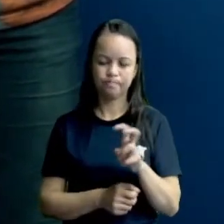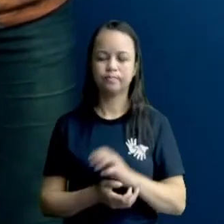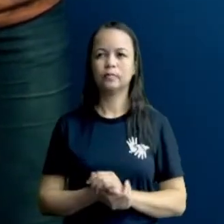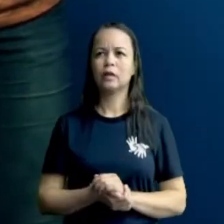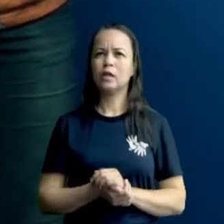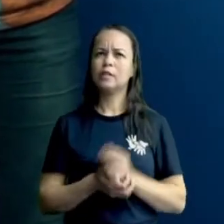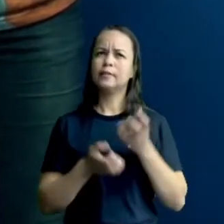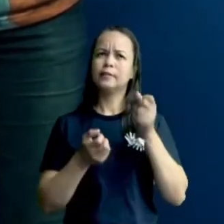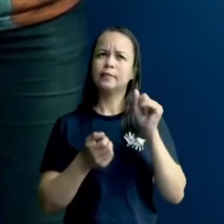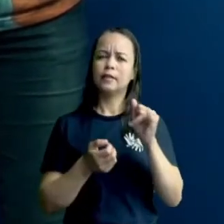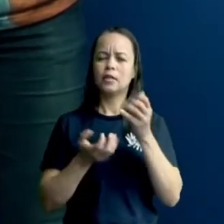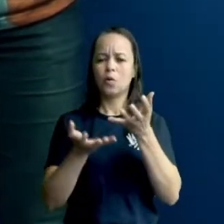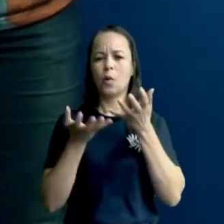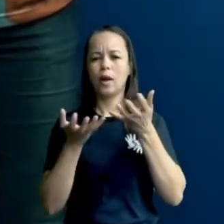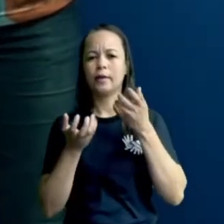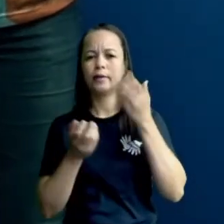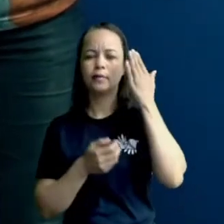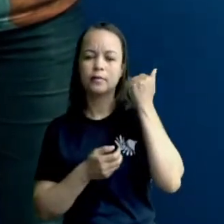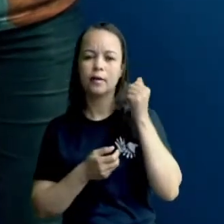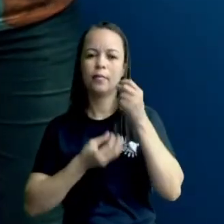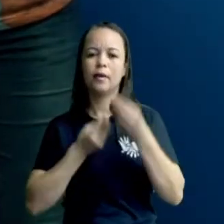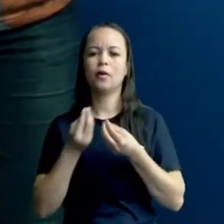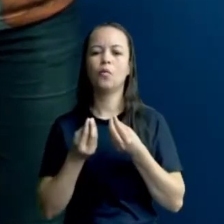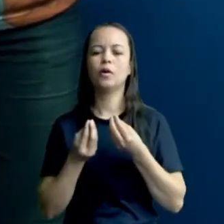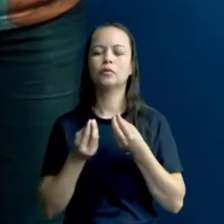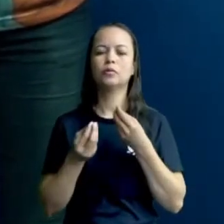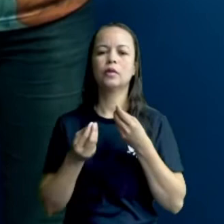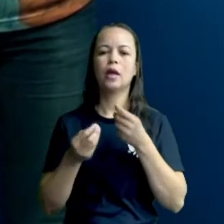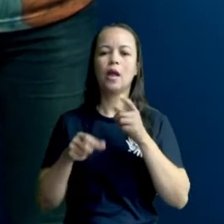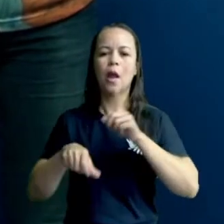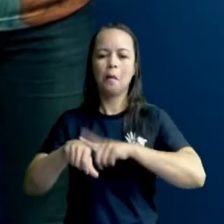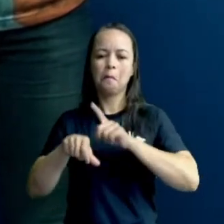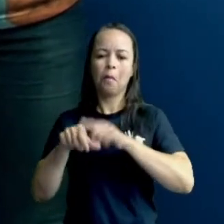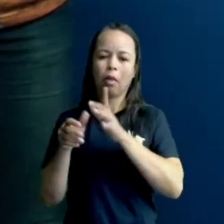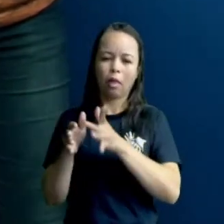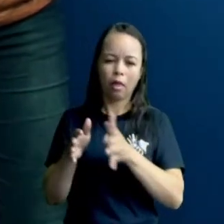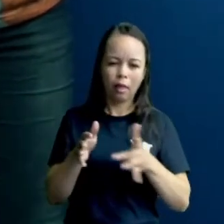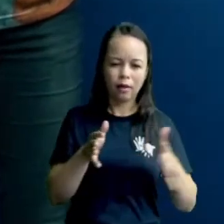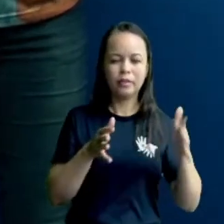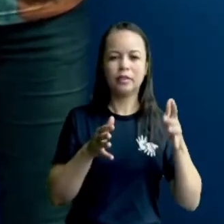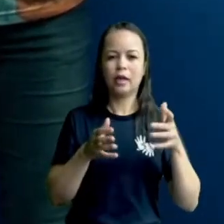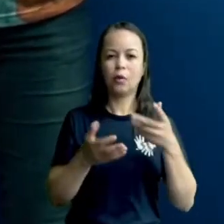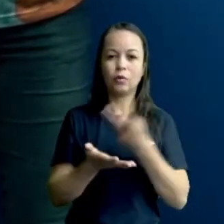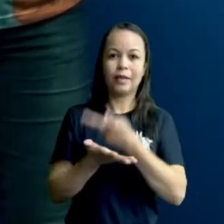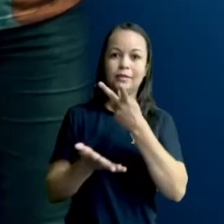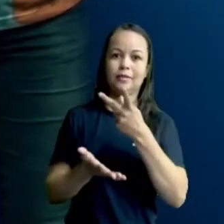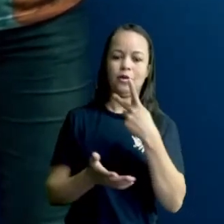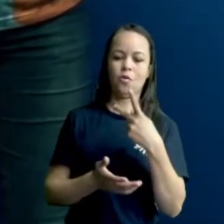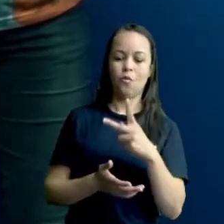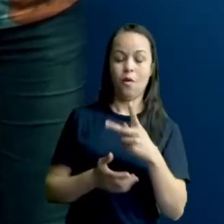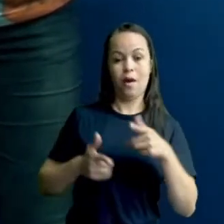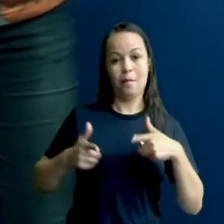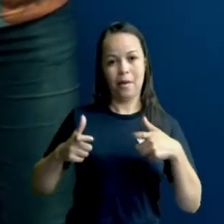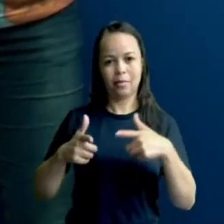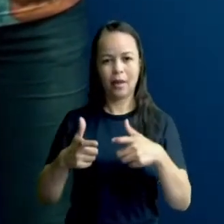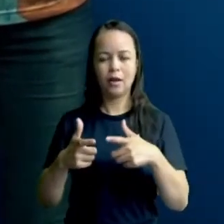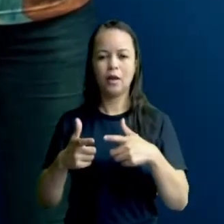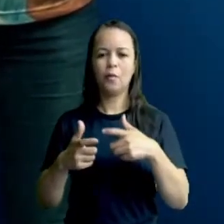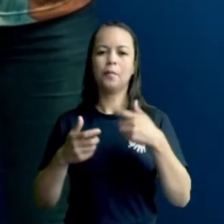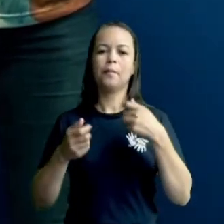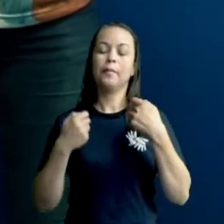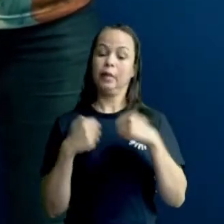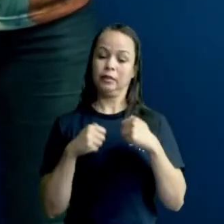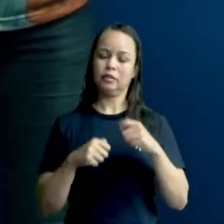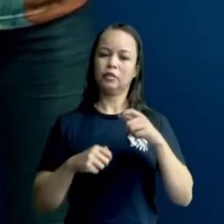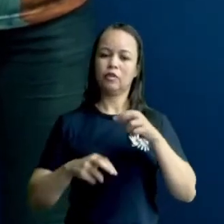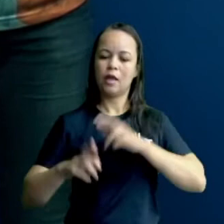que ocorreu, né, quanto tempo faz que ocorreu essa batalha, eu preciso ter a relação do ano que eu estou e do ano